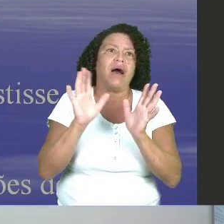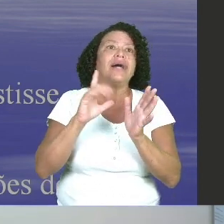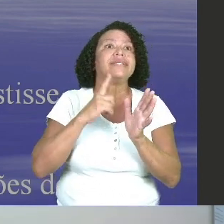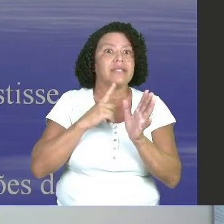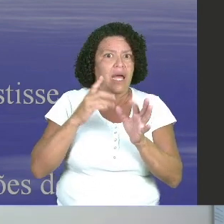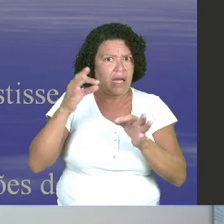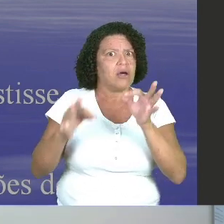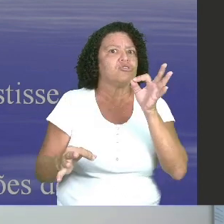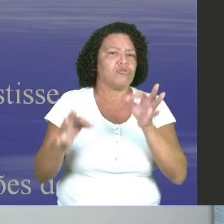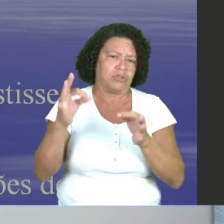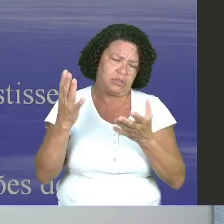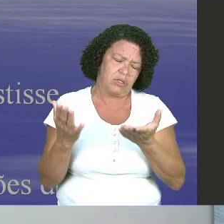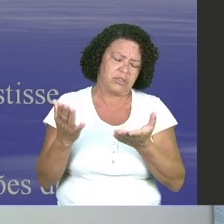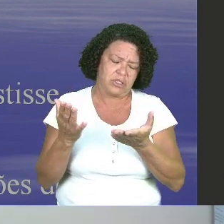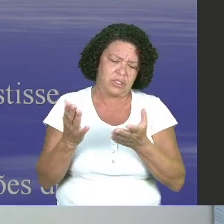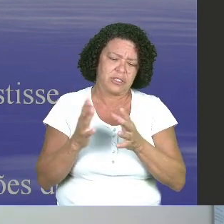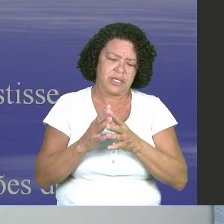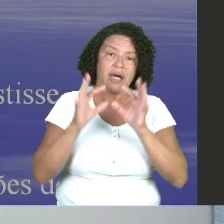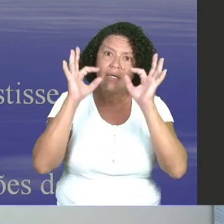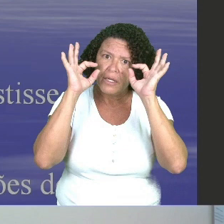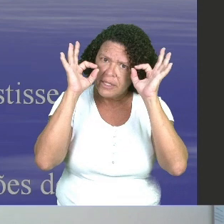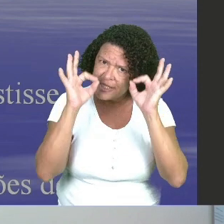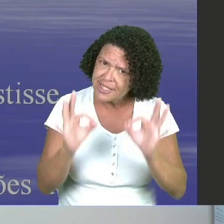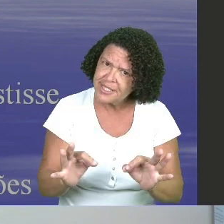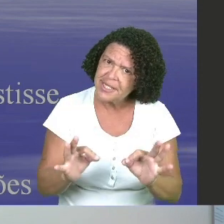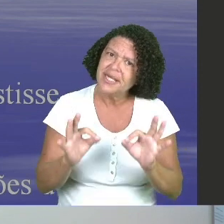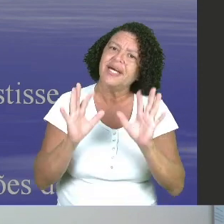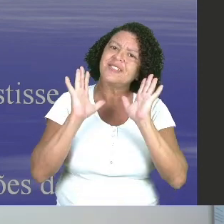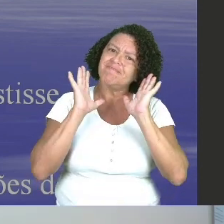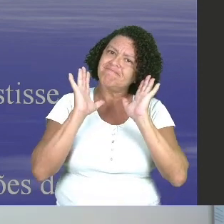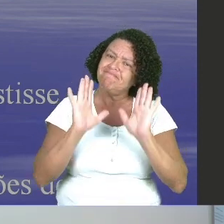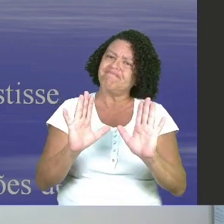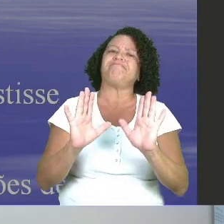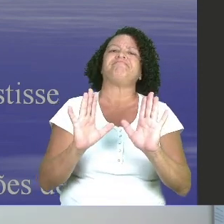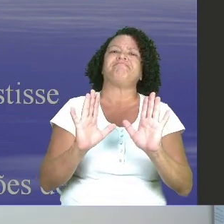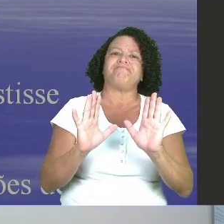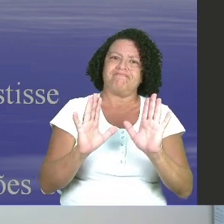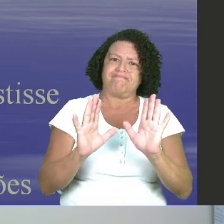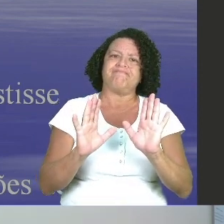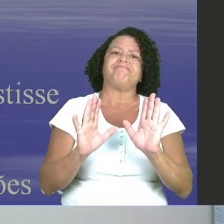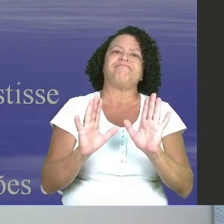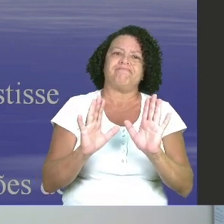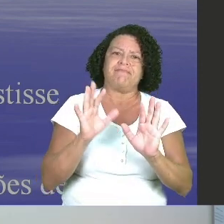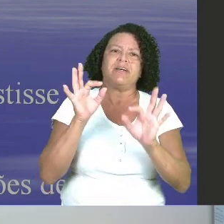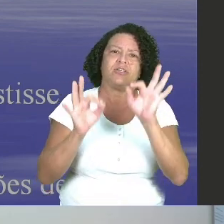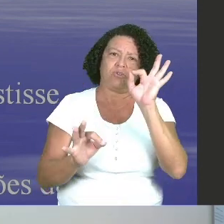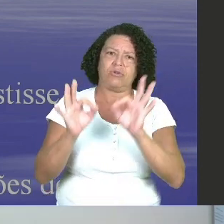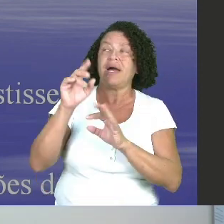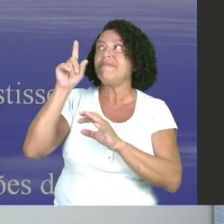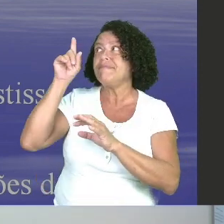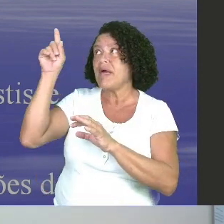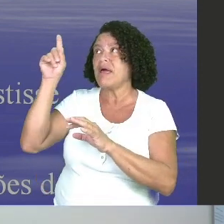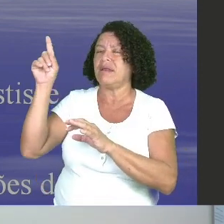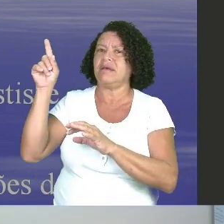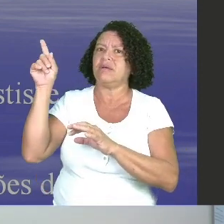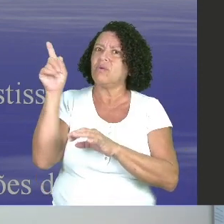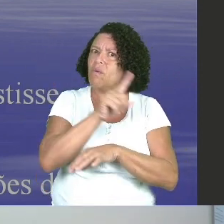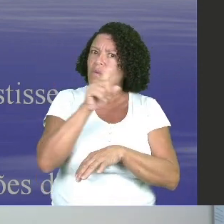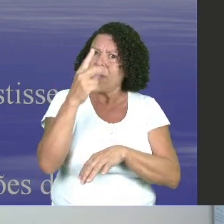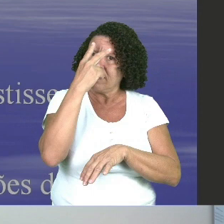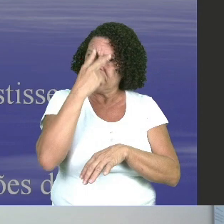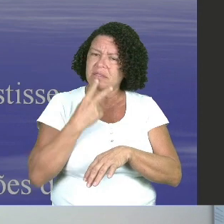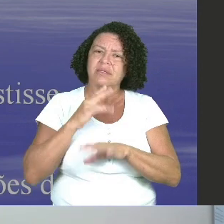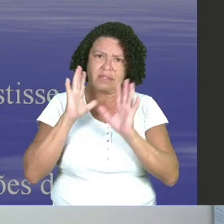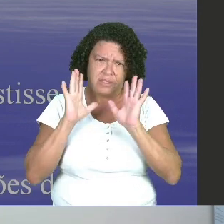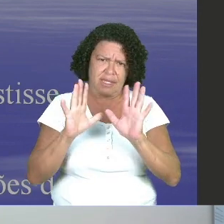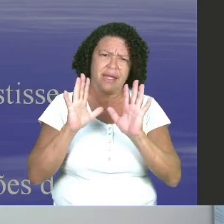uma justiça certa e cega, que é a justiça de Deus. É a